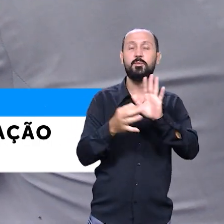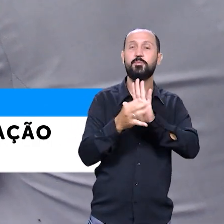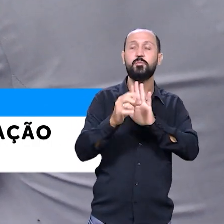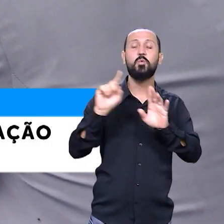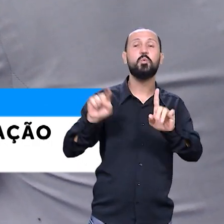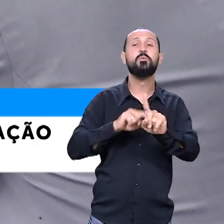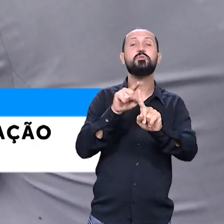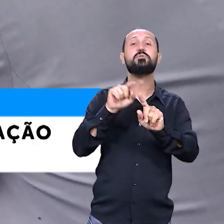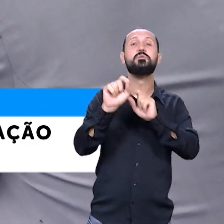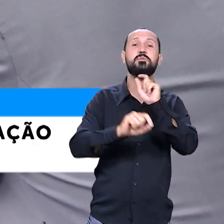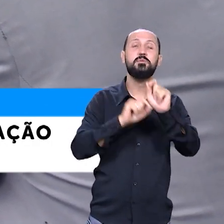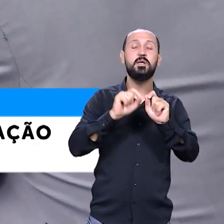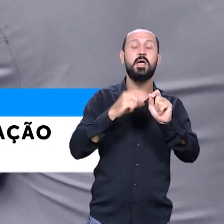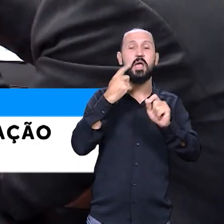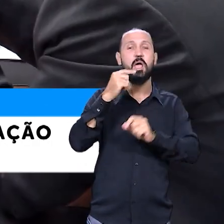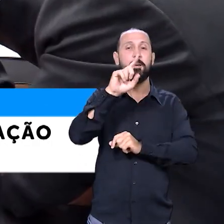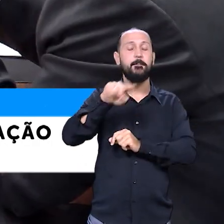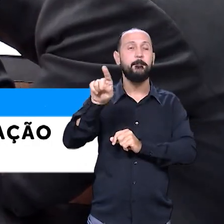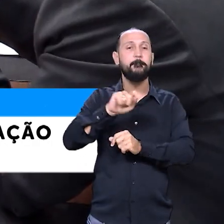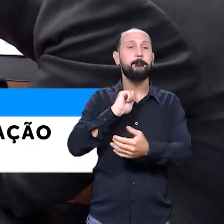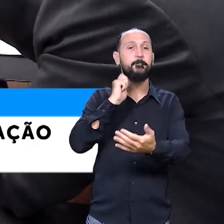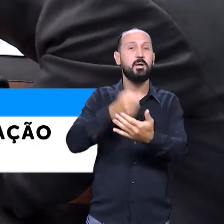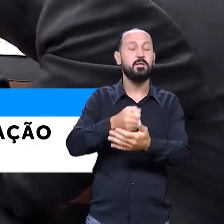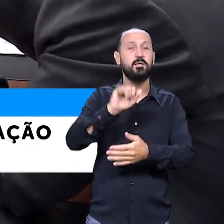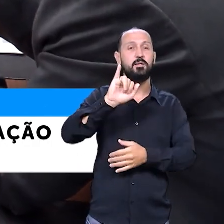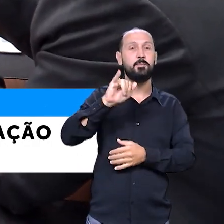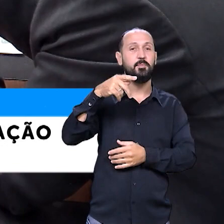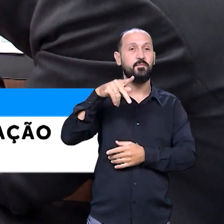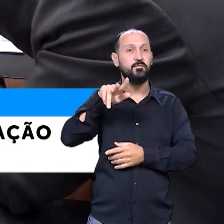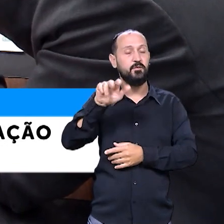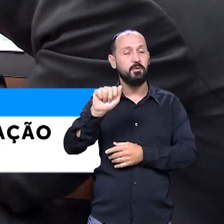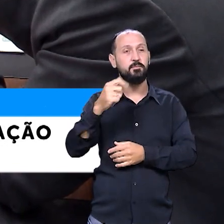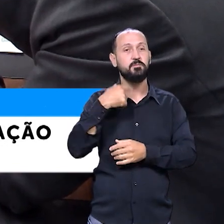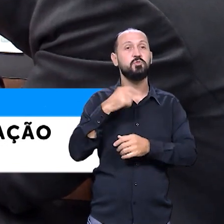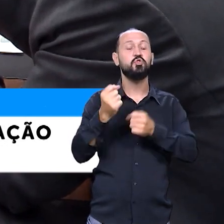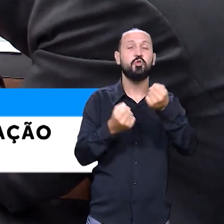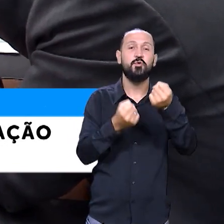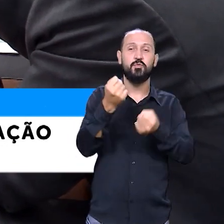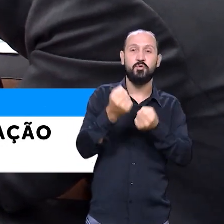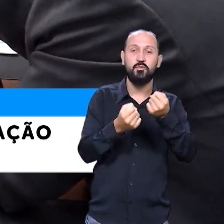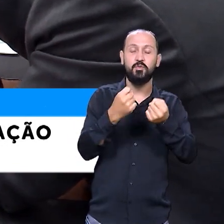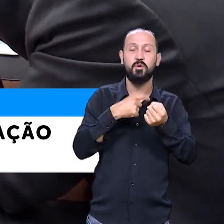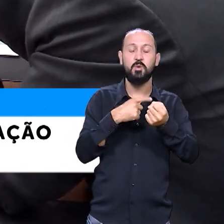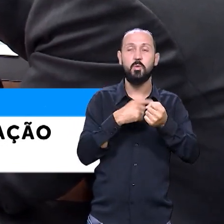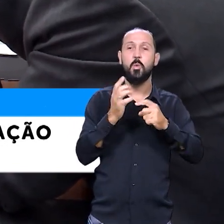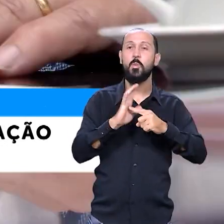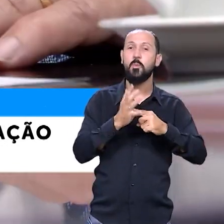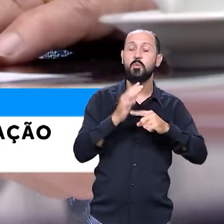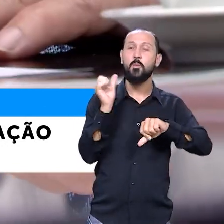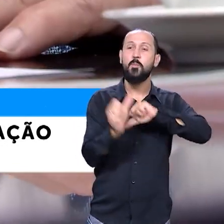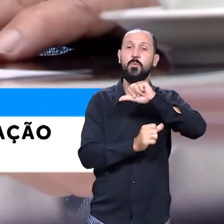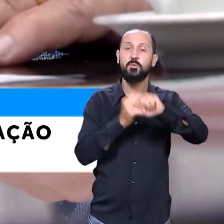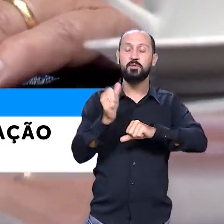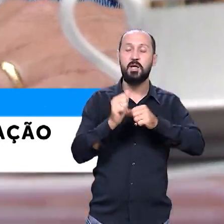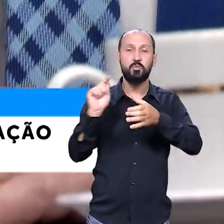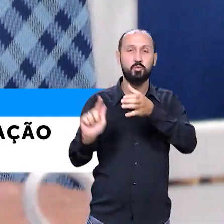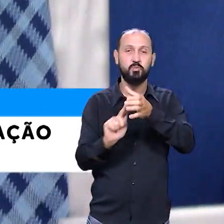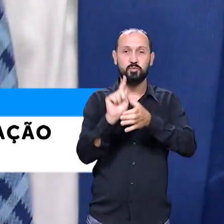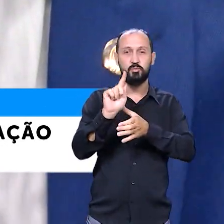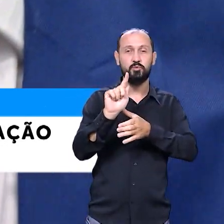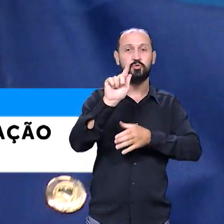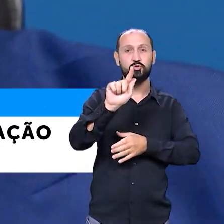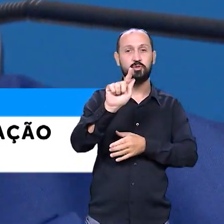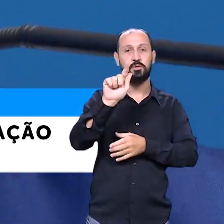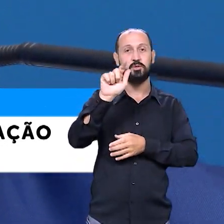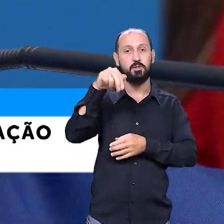proposta tem como um dos objetivos a isenção do pagamento do IPVA aos proprietários de veículos com motores